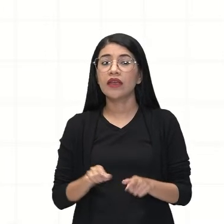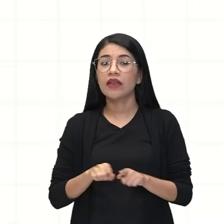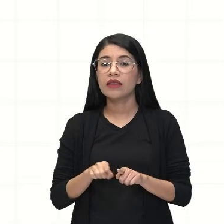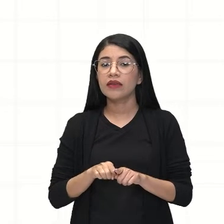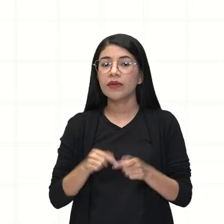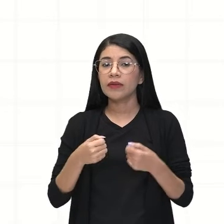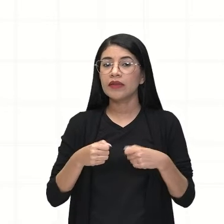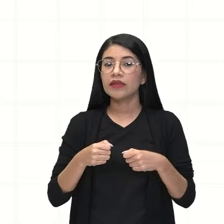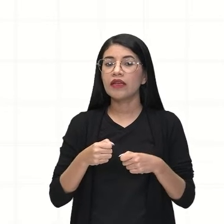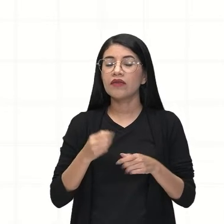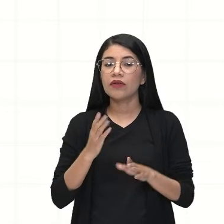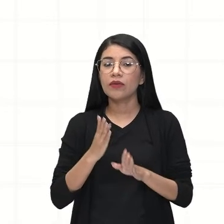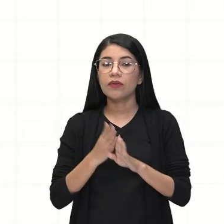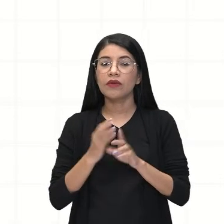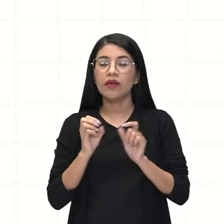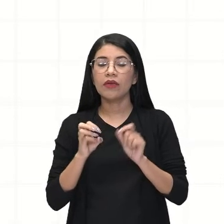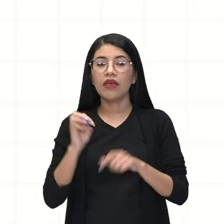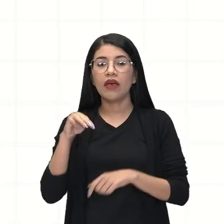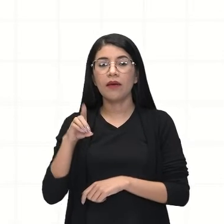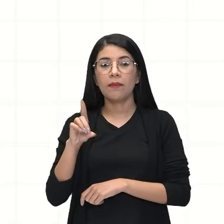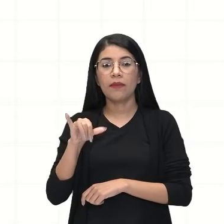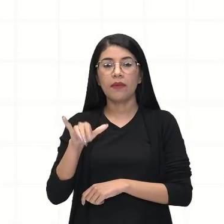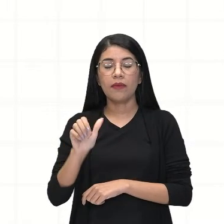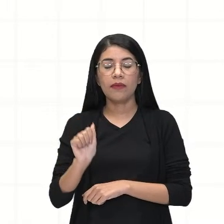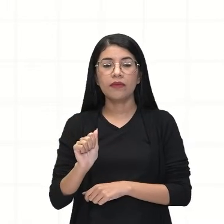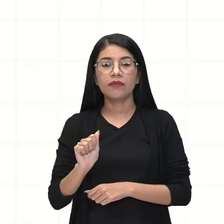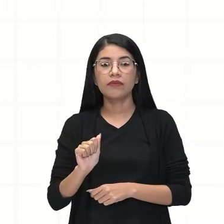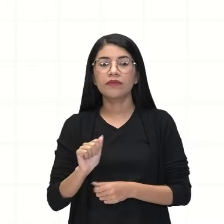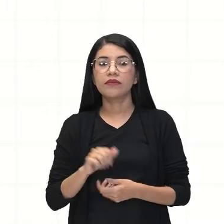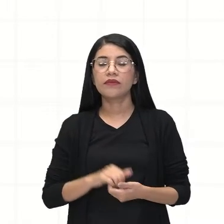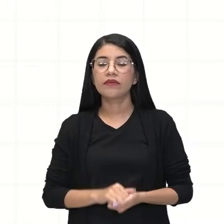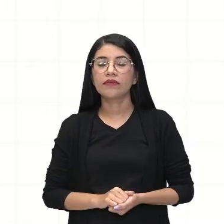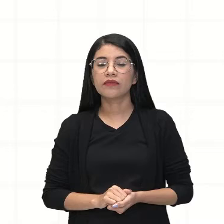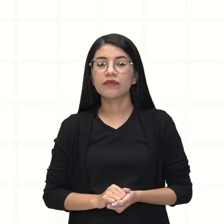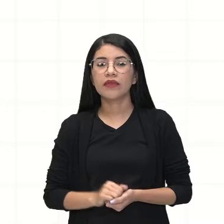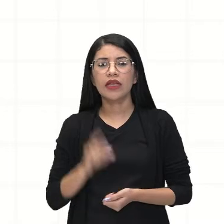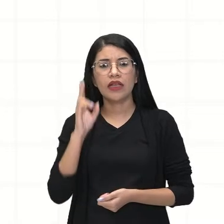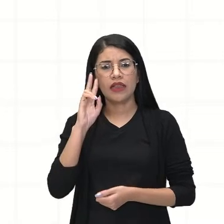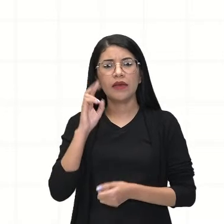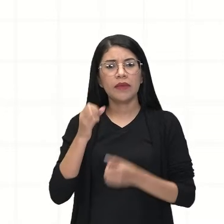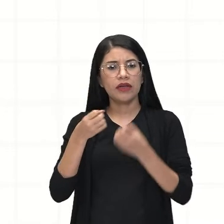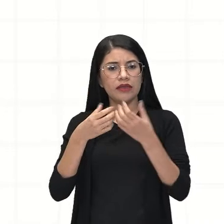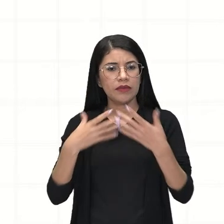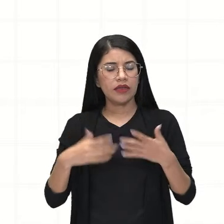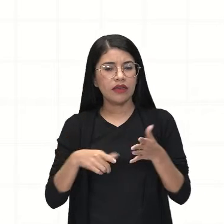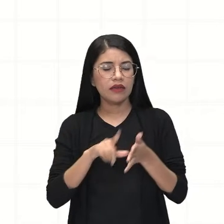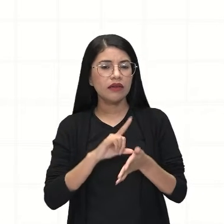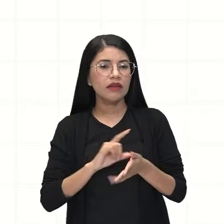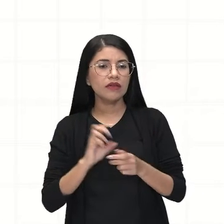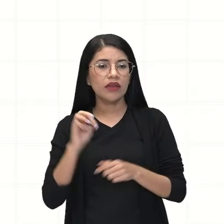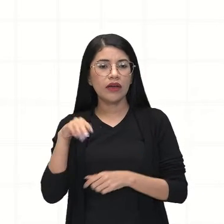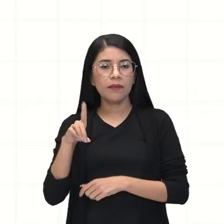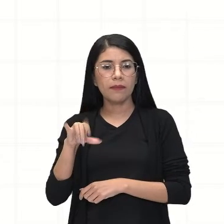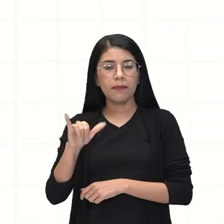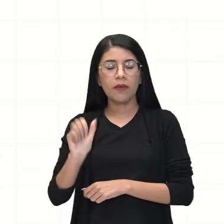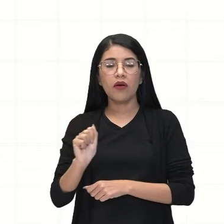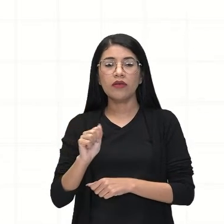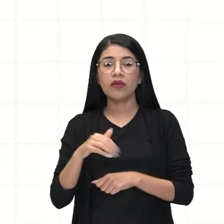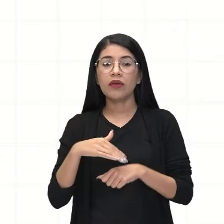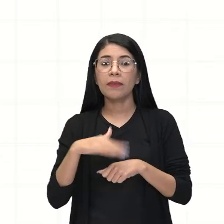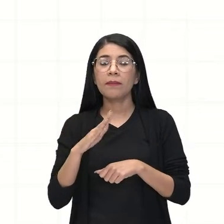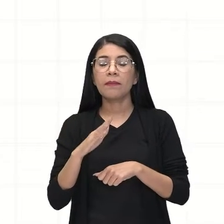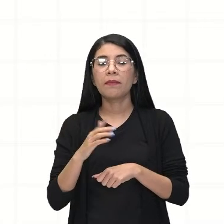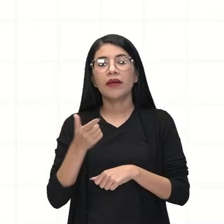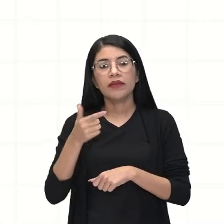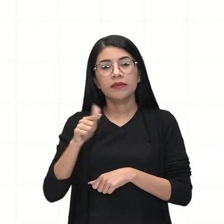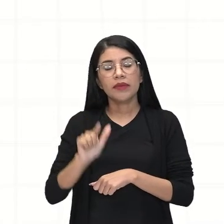era a moda, né? Quem era a moda? Lembram que eu falei que a moda é o número que mais se